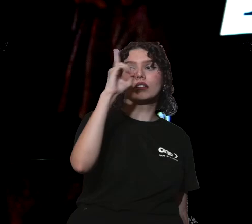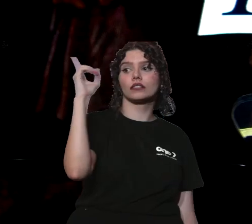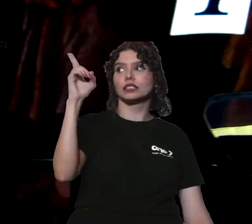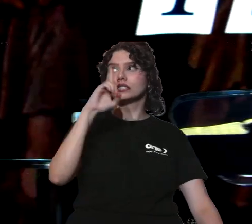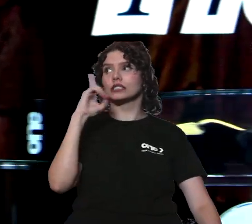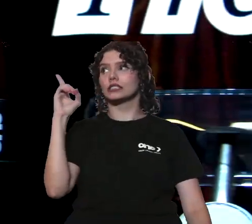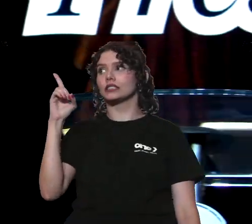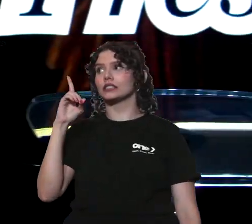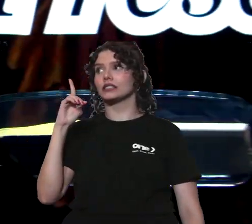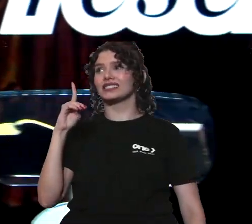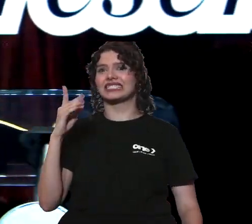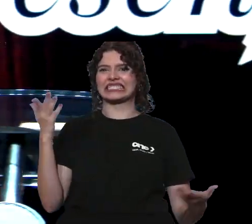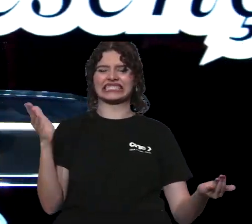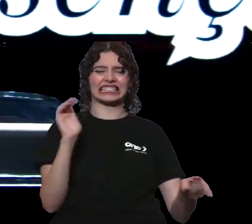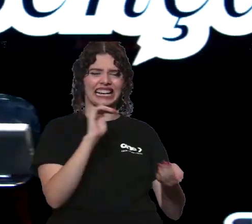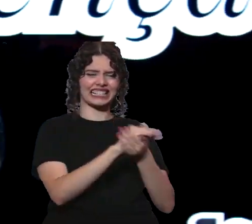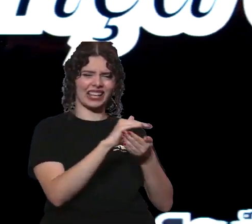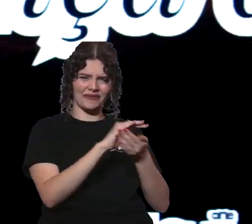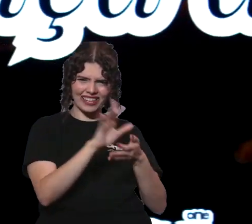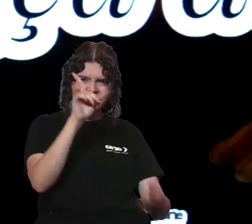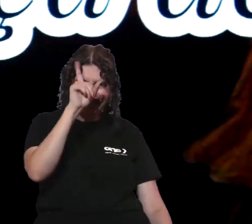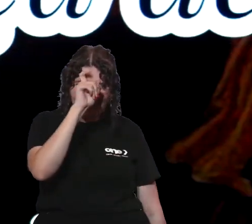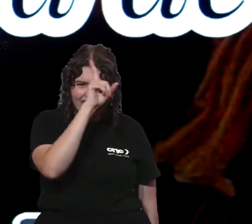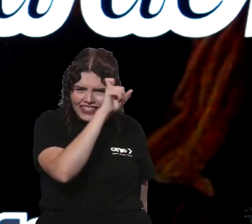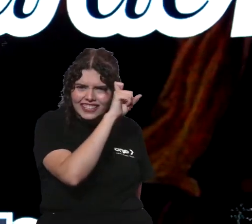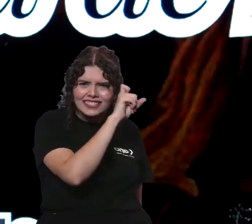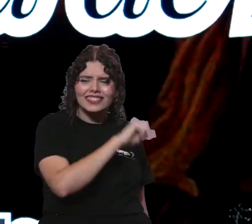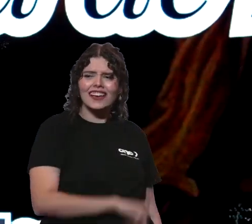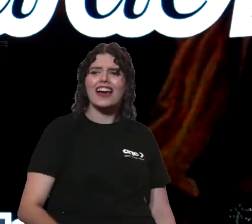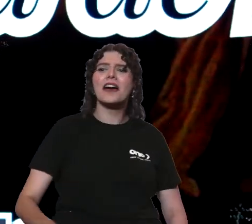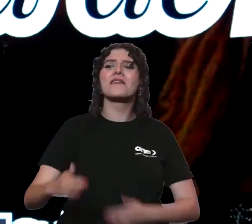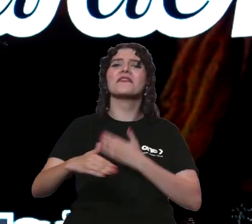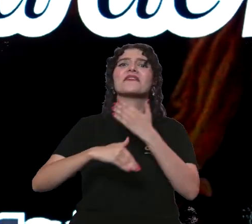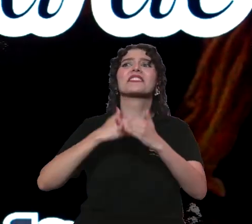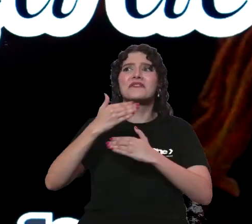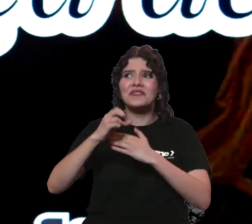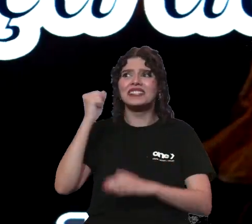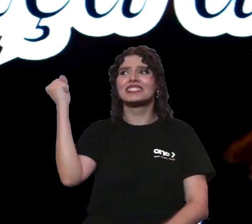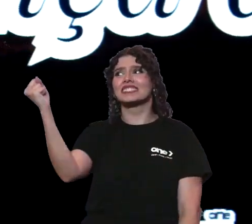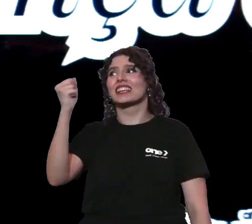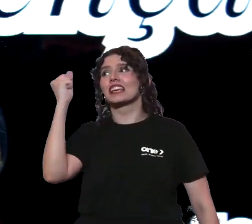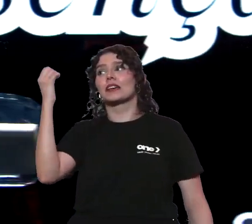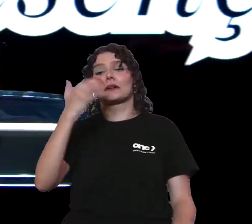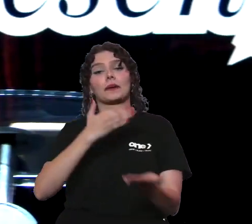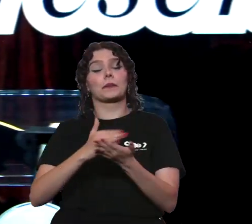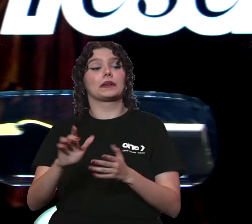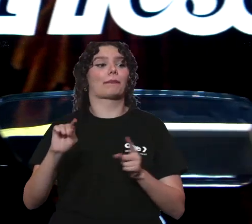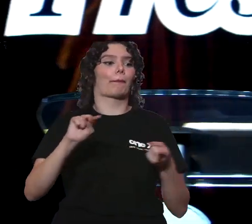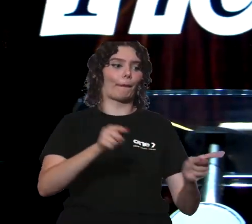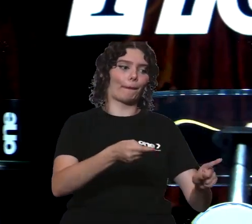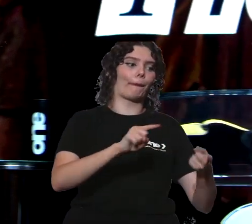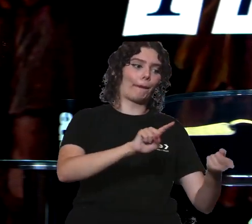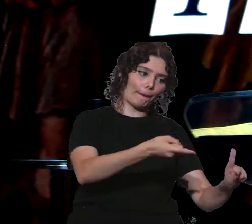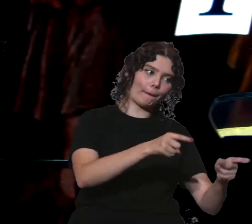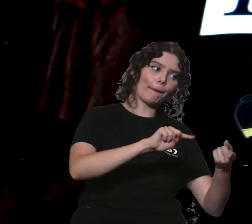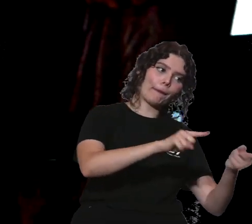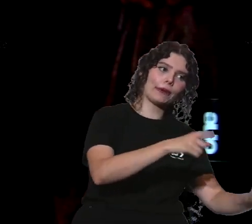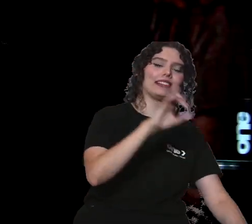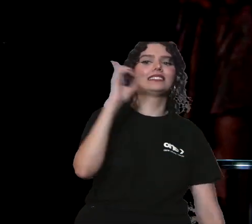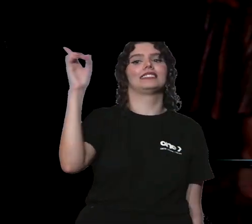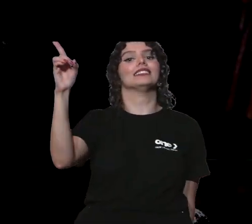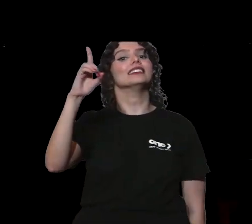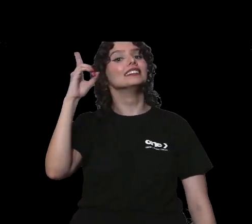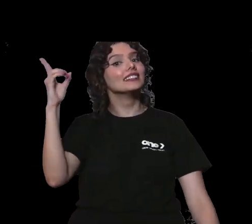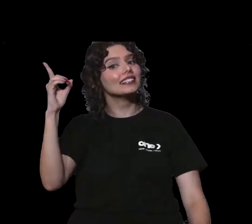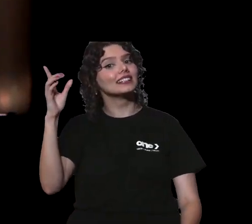Olha o tipo do casamento que ela estava. Depois, Saul de novo começa a perseguir Davi. E numa dessas